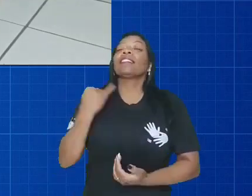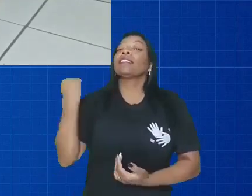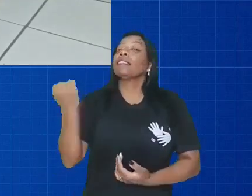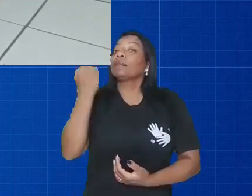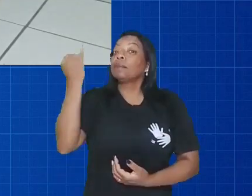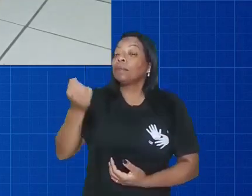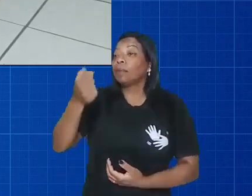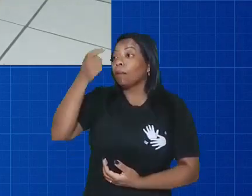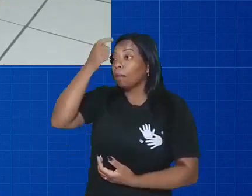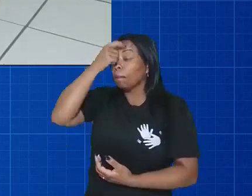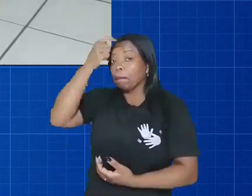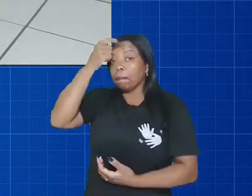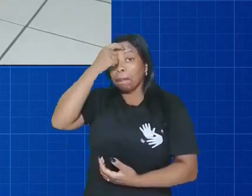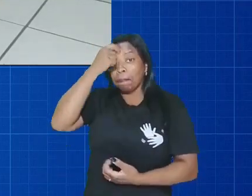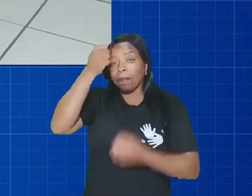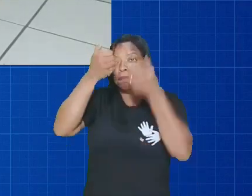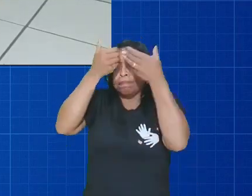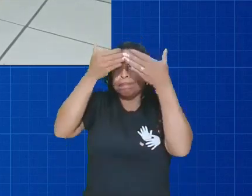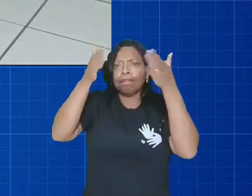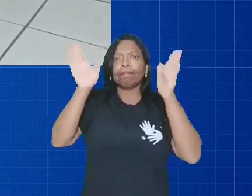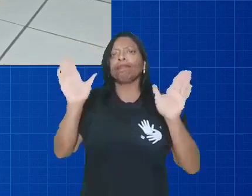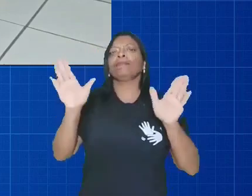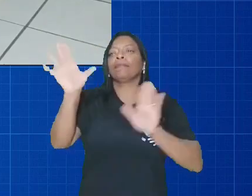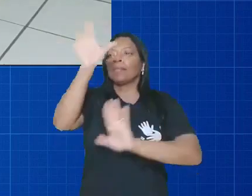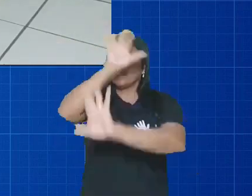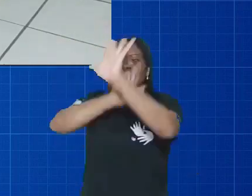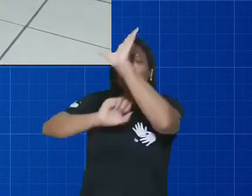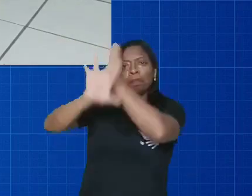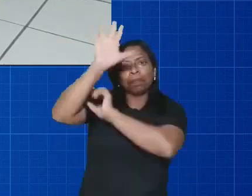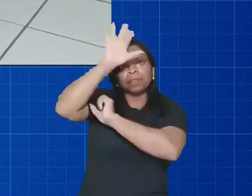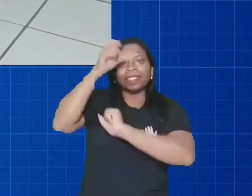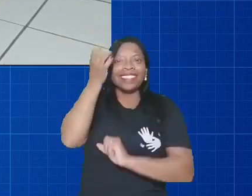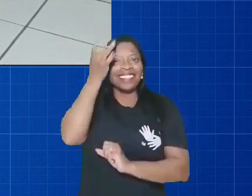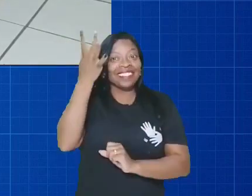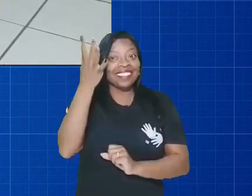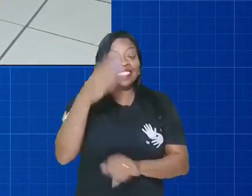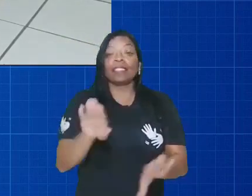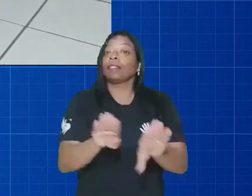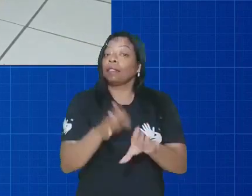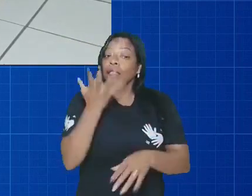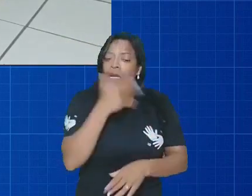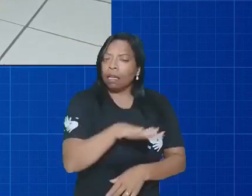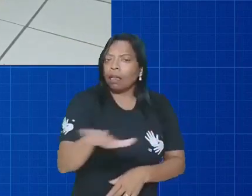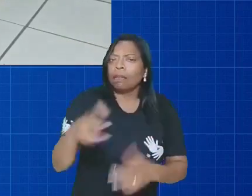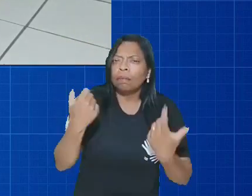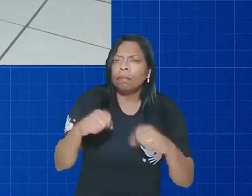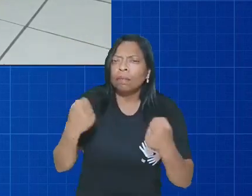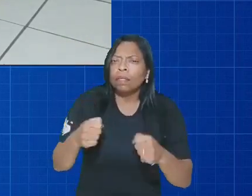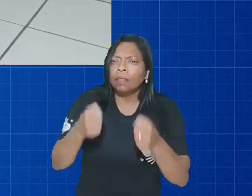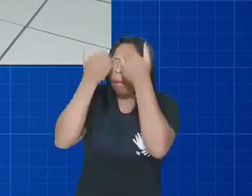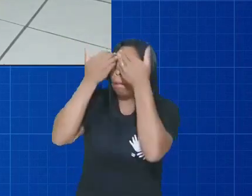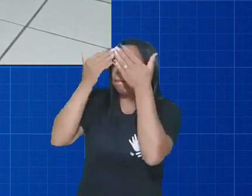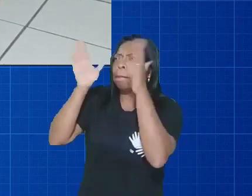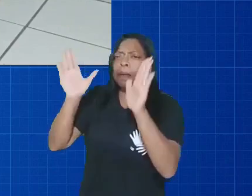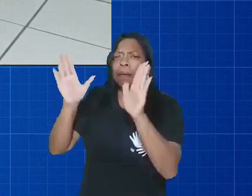a gente estar com a nossa mente em dia para conseguir aprender também. E criança precisa estar com a mente em